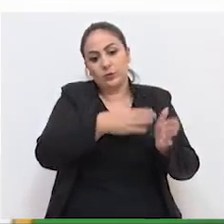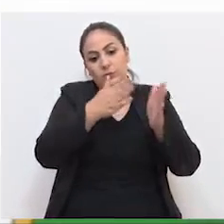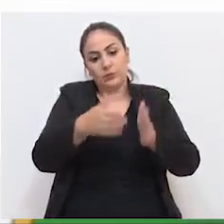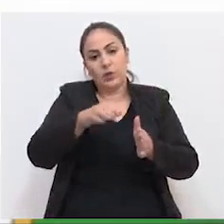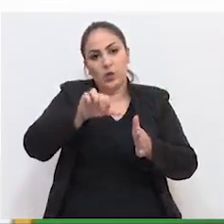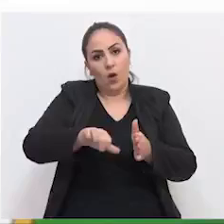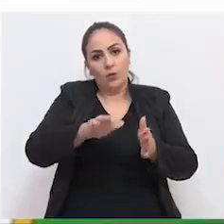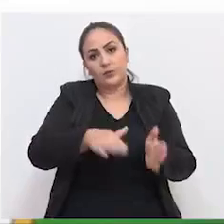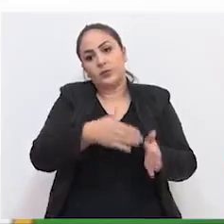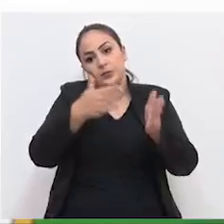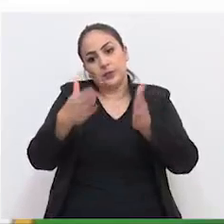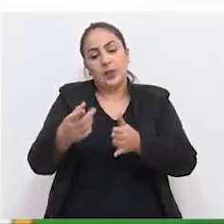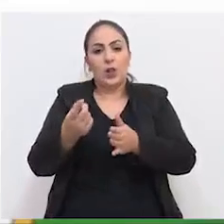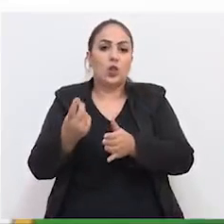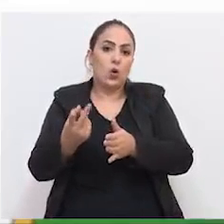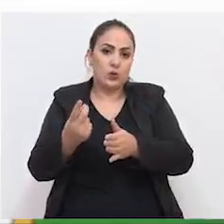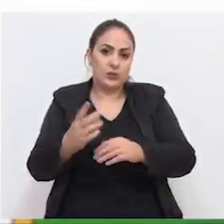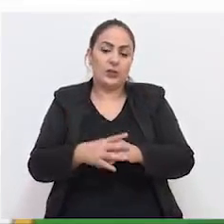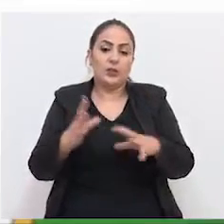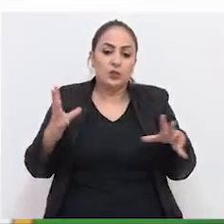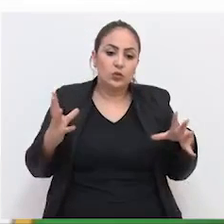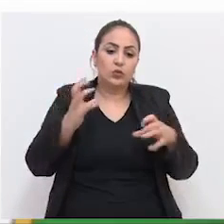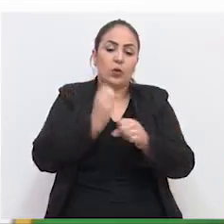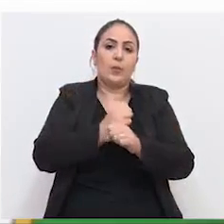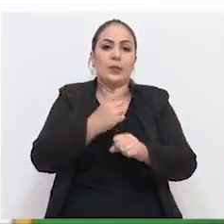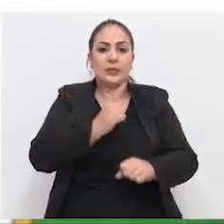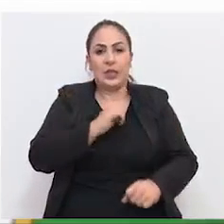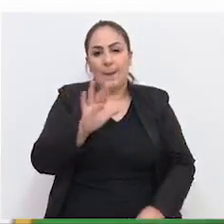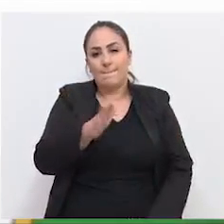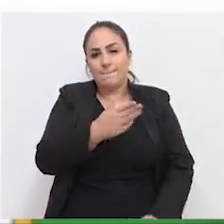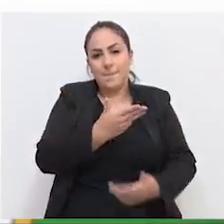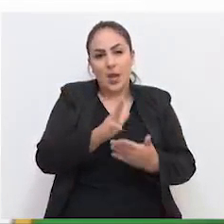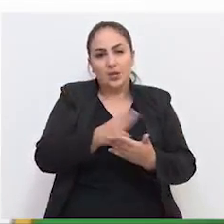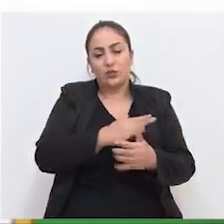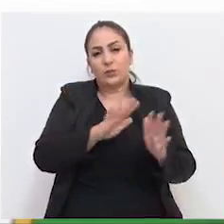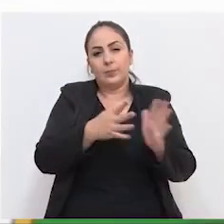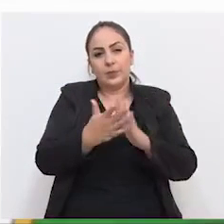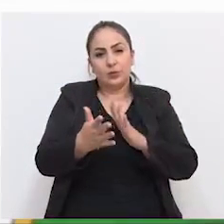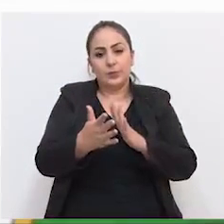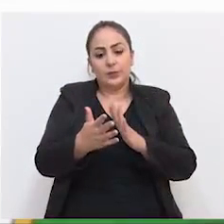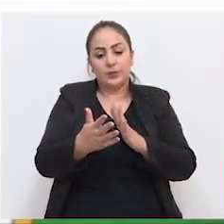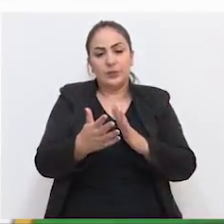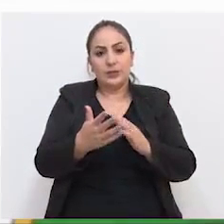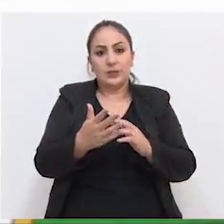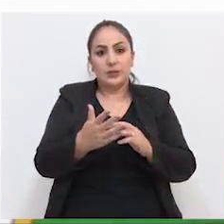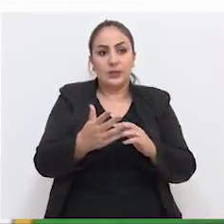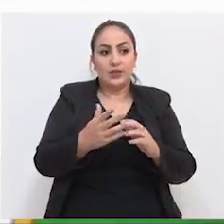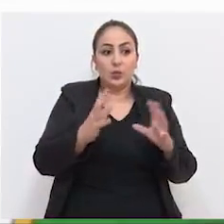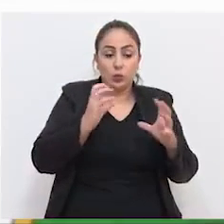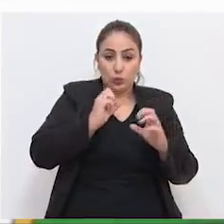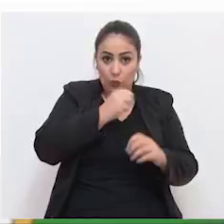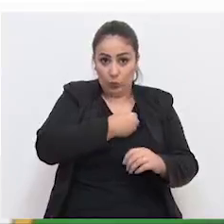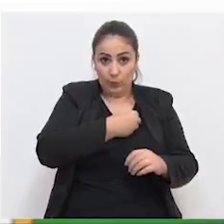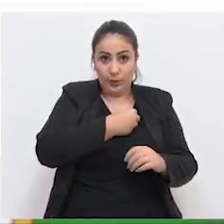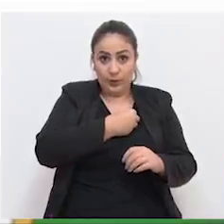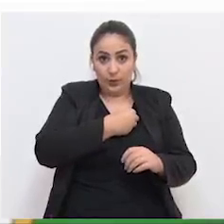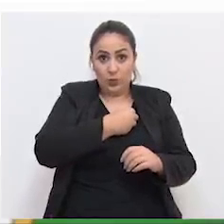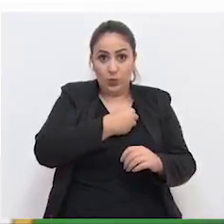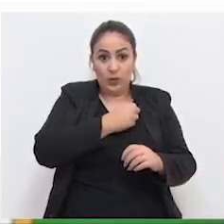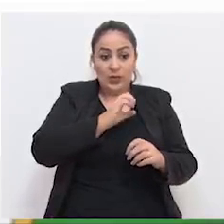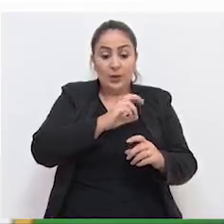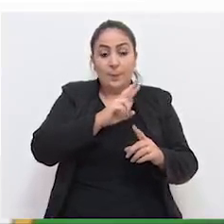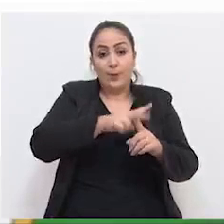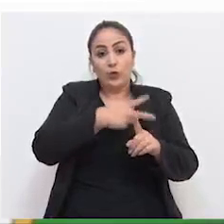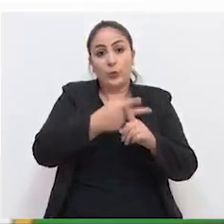terceira, 9, na segunda fase, 12. Somando tudo, nós temos aí uma média próxima de... Pega o número de casos, multiplica